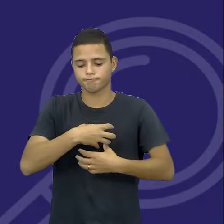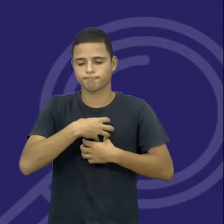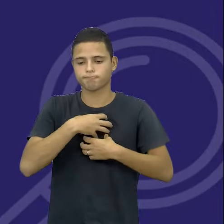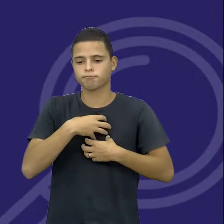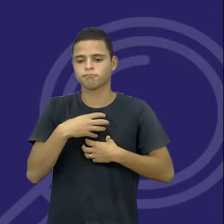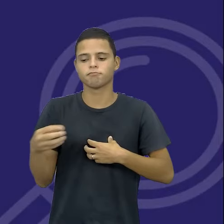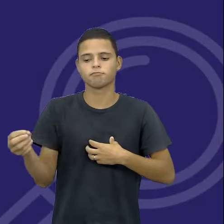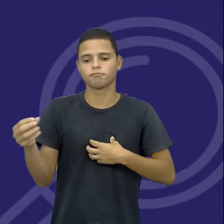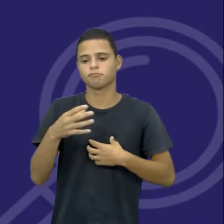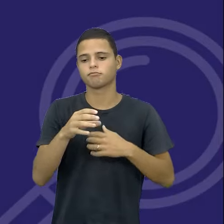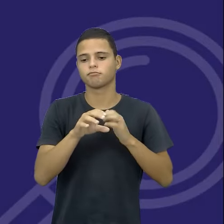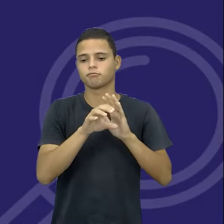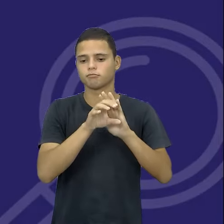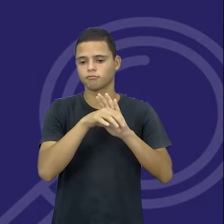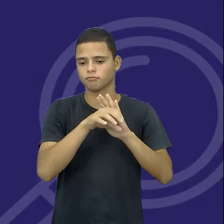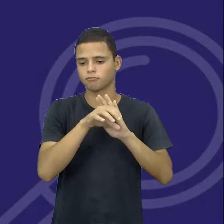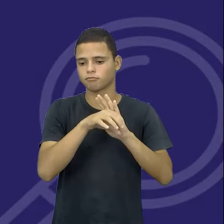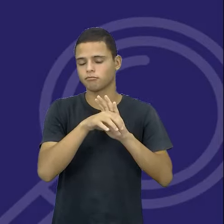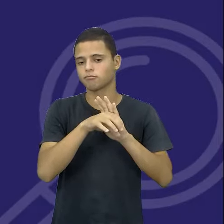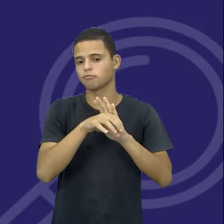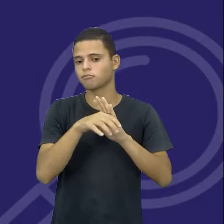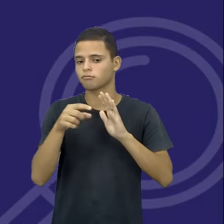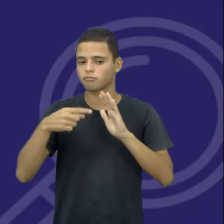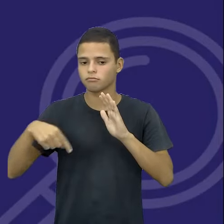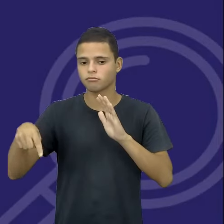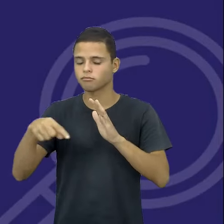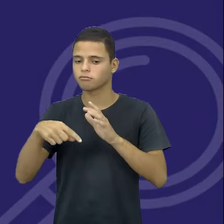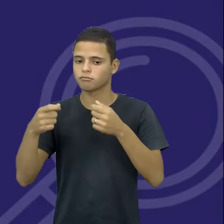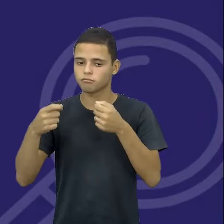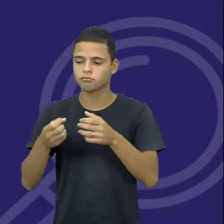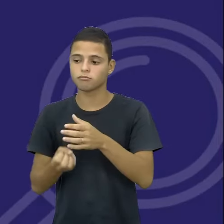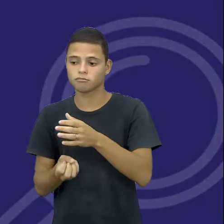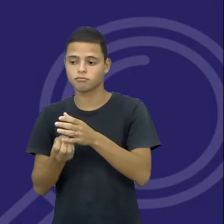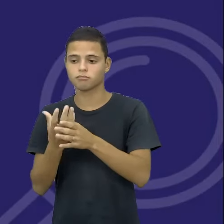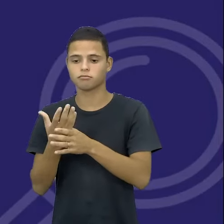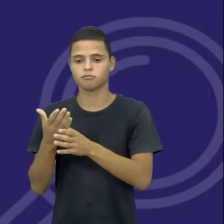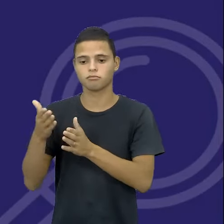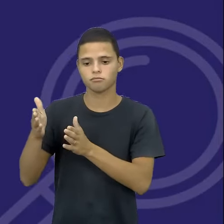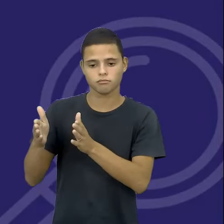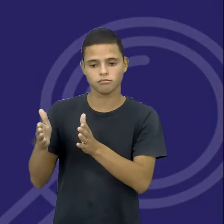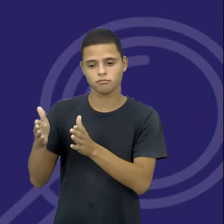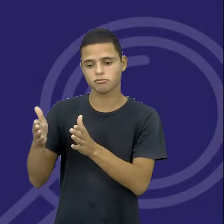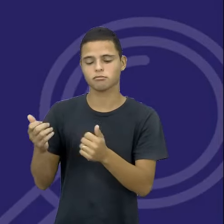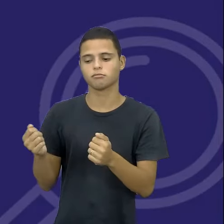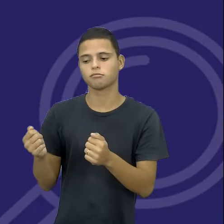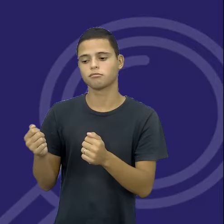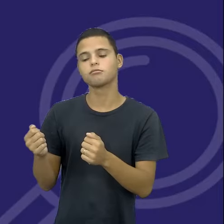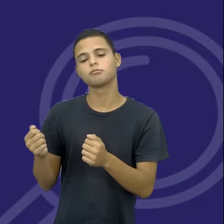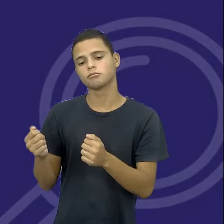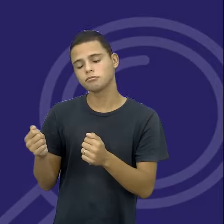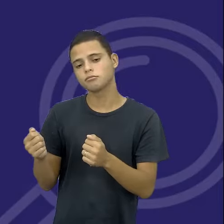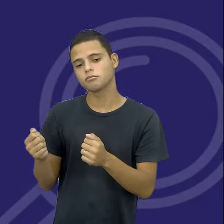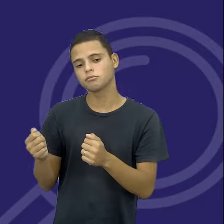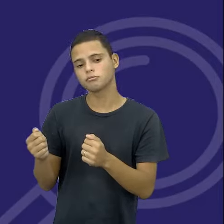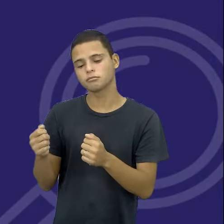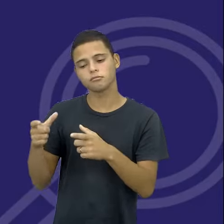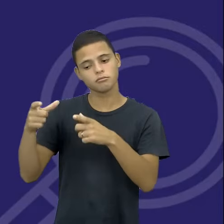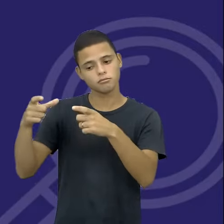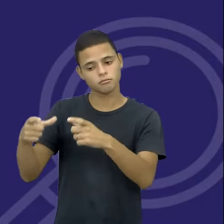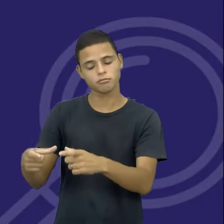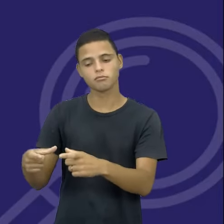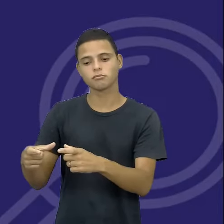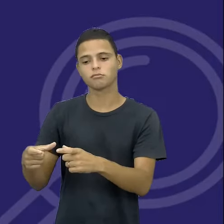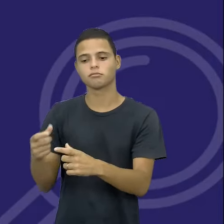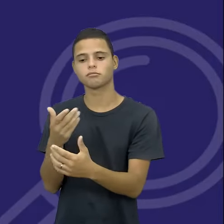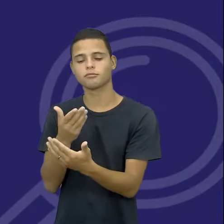novo contexto, né? E a gente precisa criar esse momento, né? E dar esse espaço para